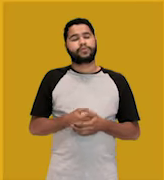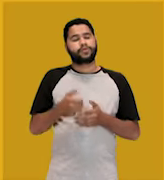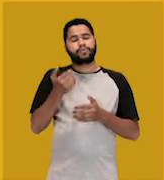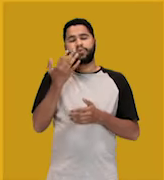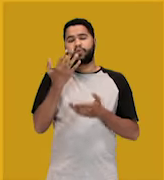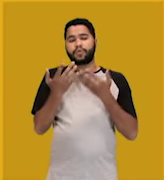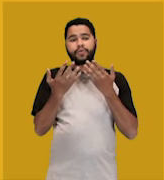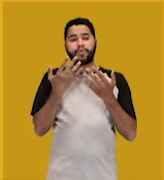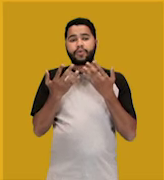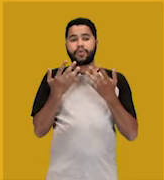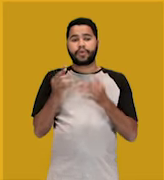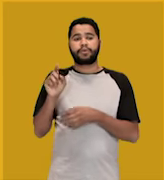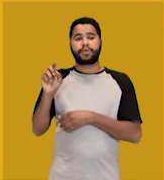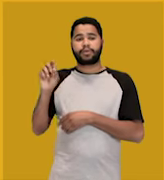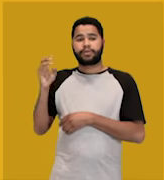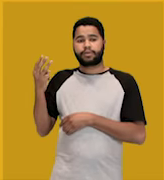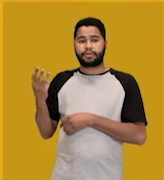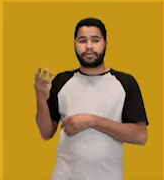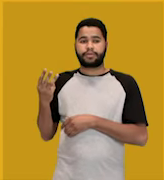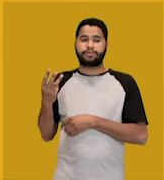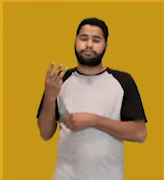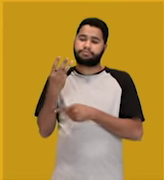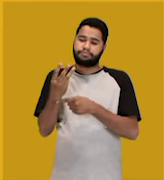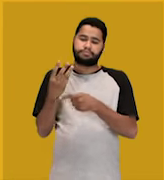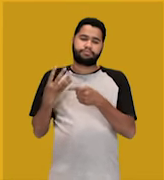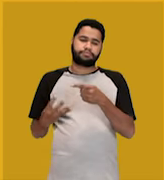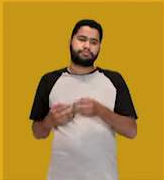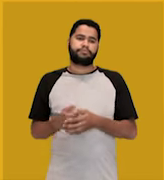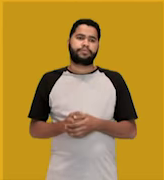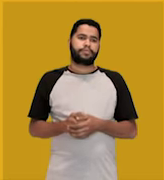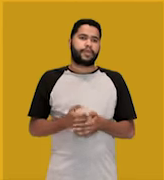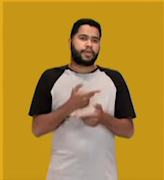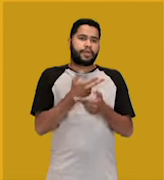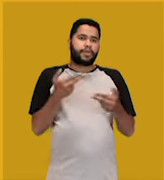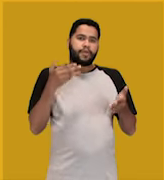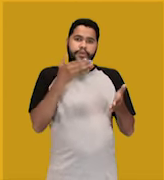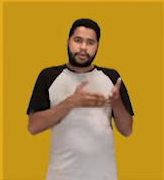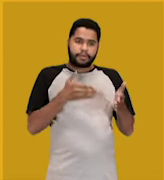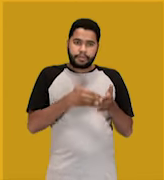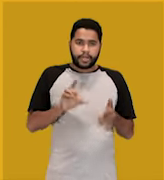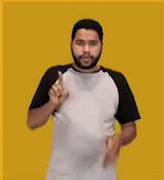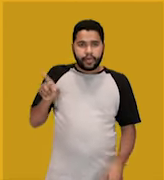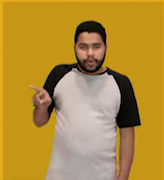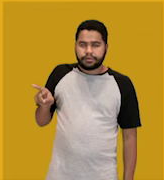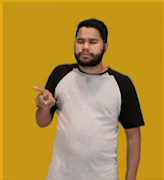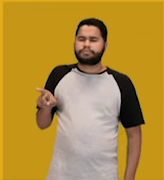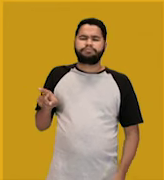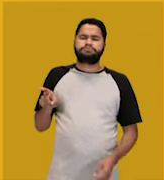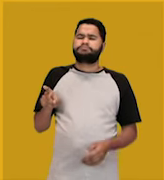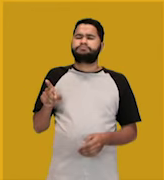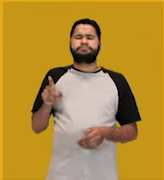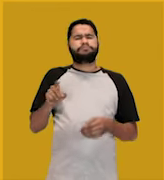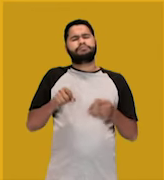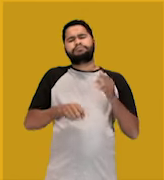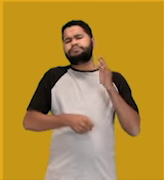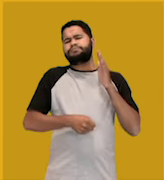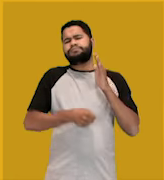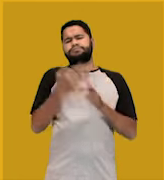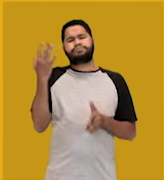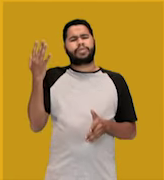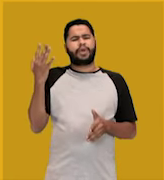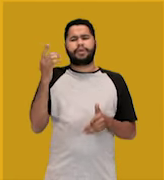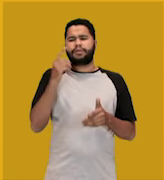quantas partes? 3. É claro que a coisa não se limita a isso aqui não. A resolução de infinitos